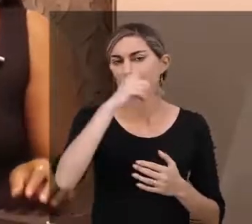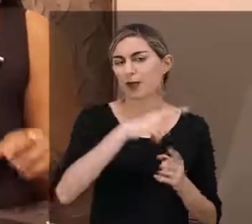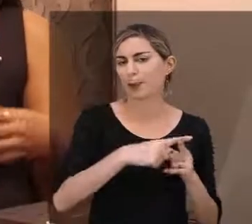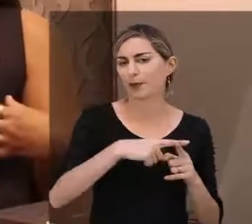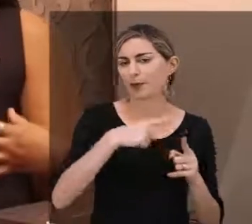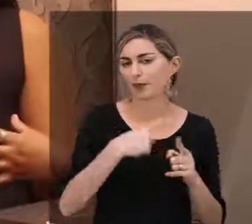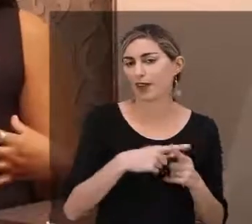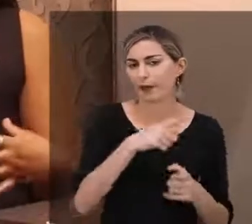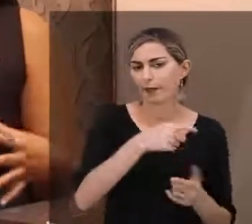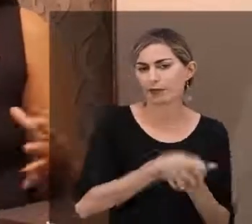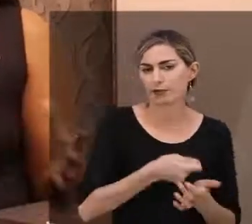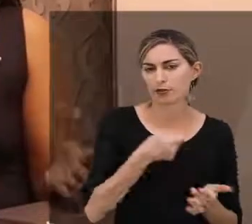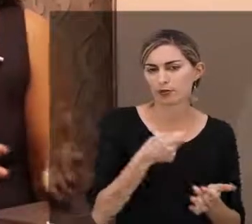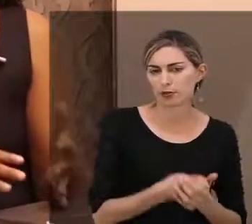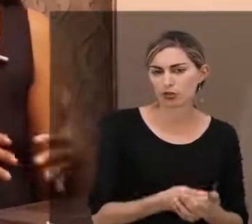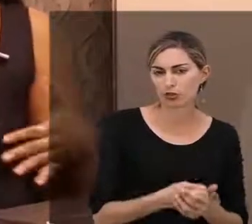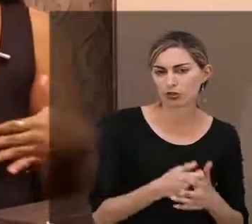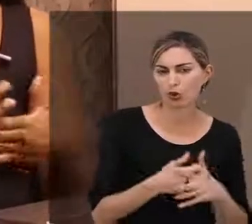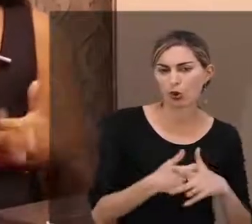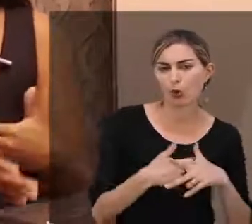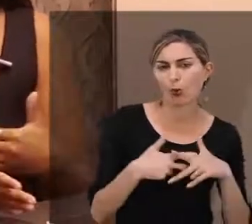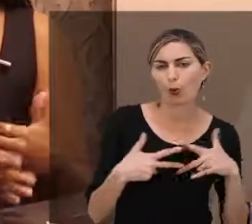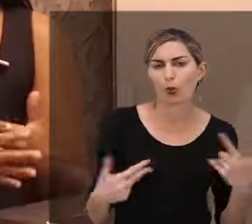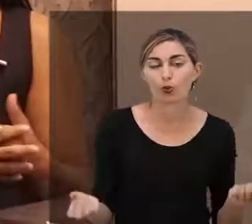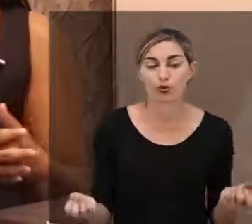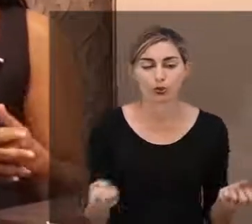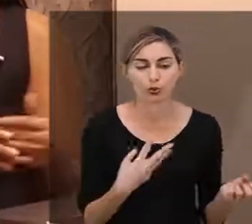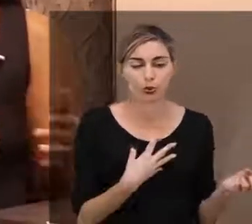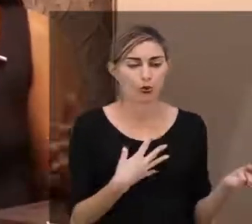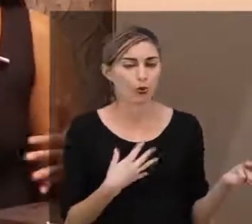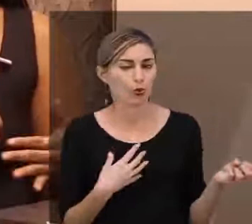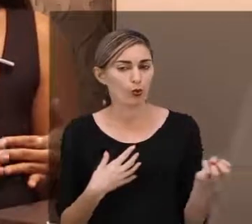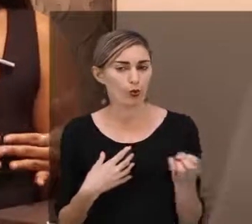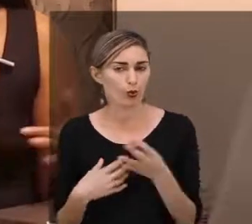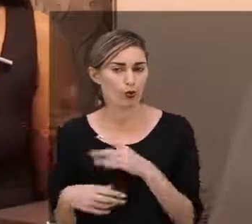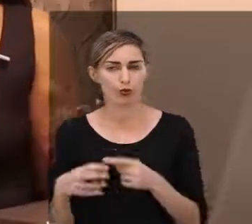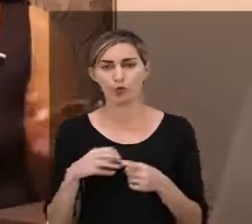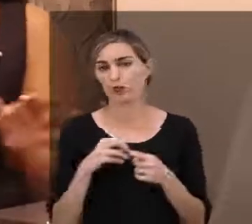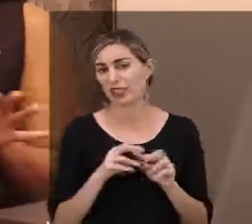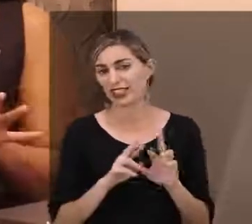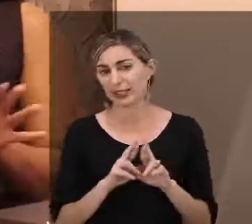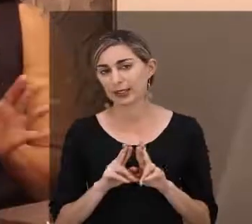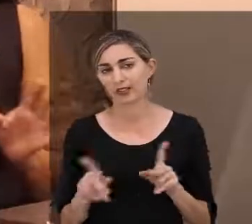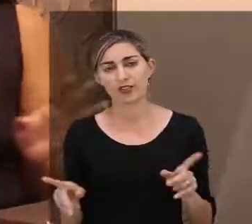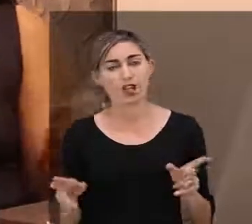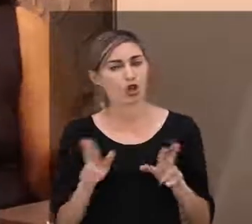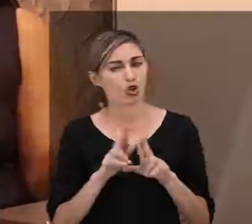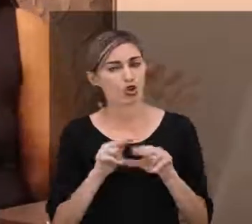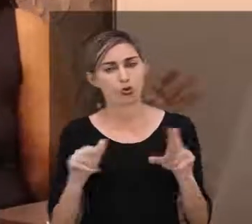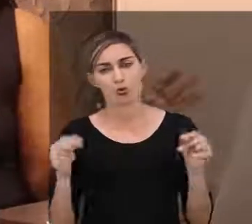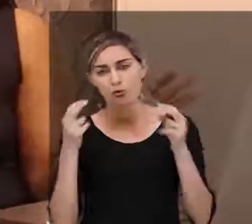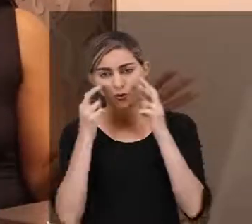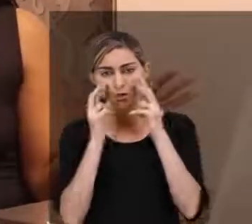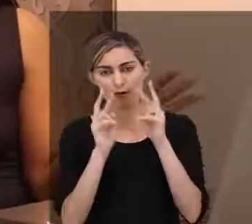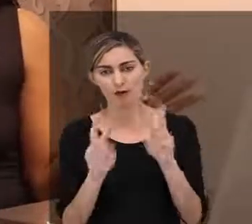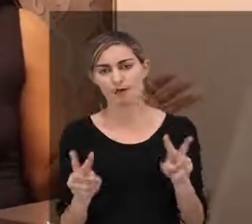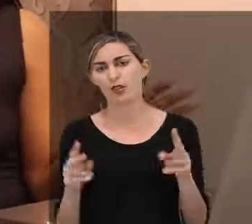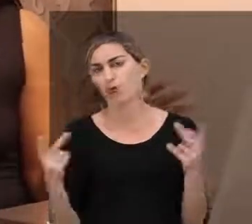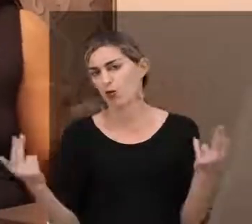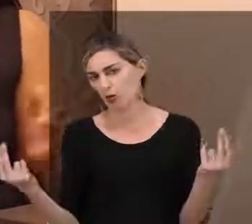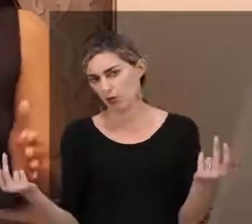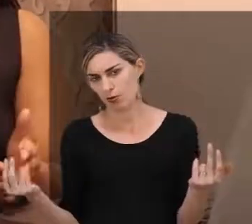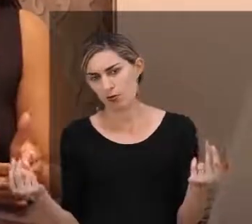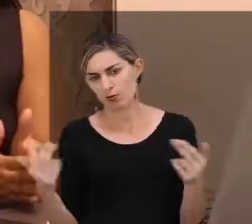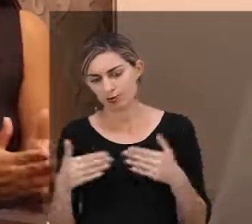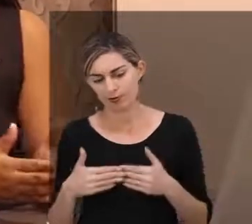quê? Porque ele exige algo novo, exclusivo, algo que você não vire uma esquina e veja igual. Né?